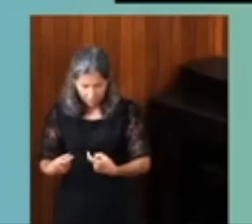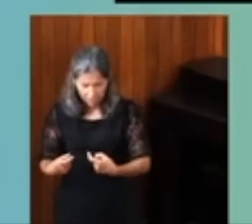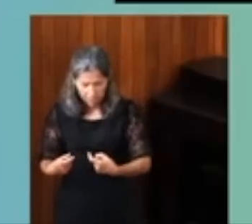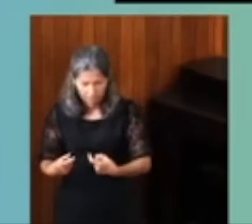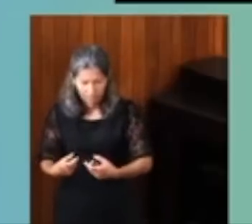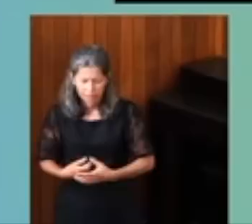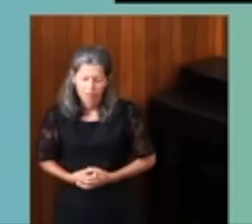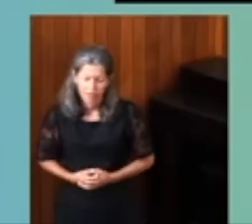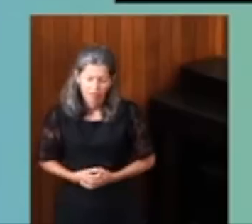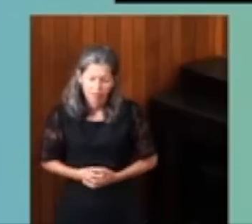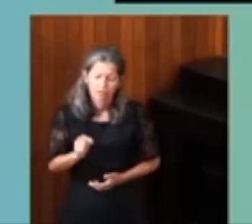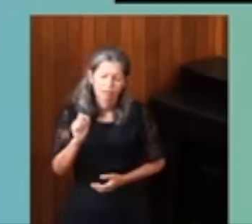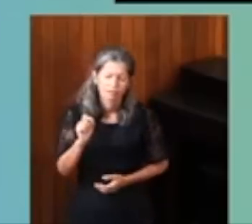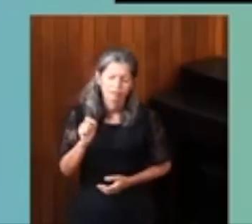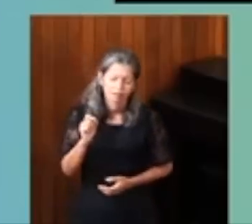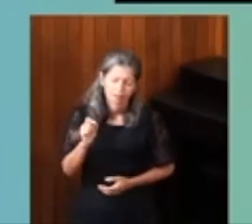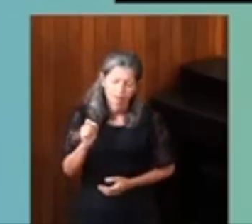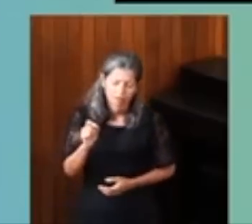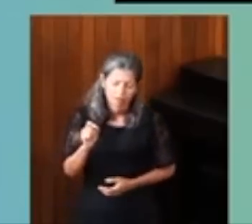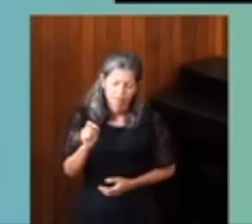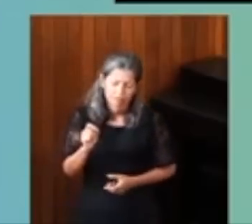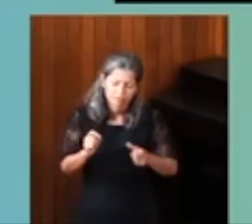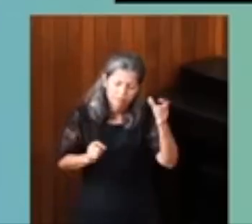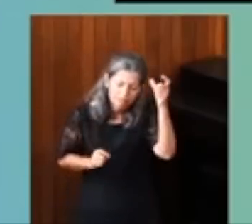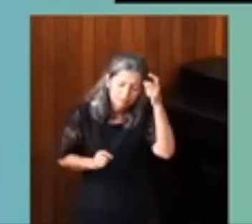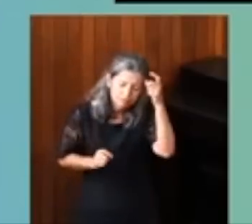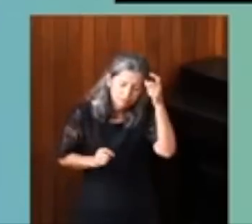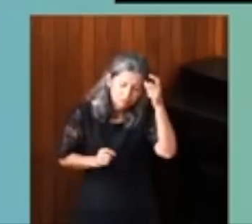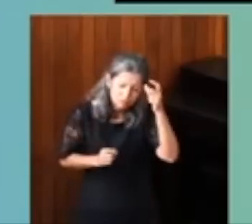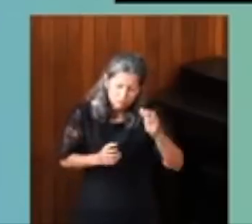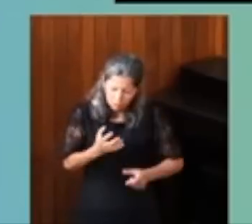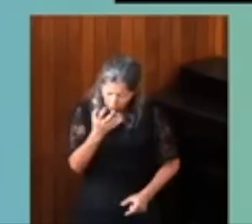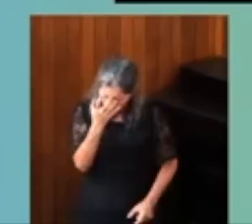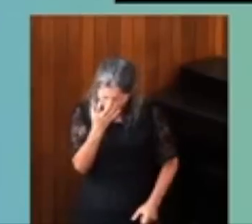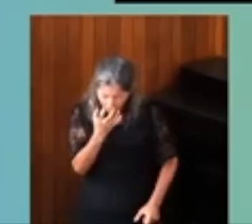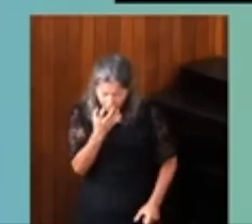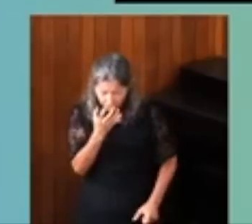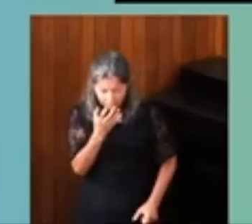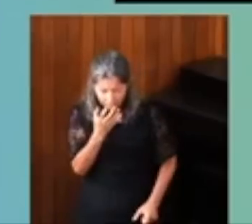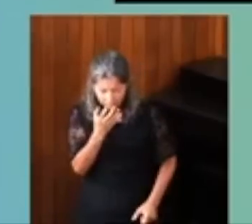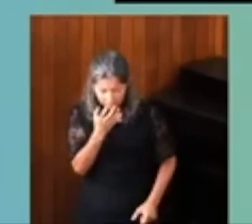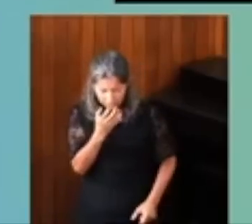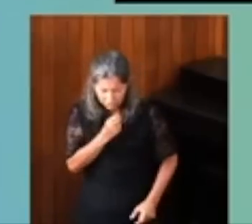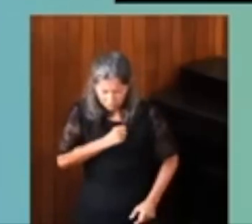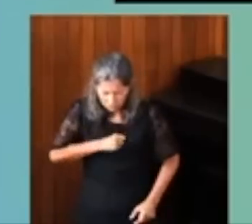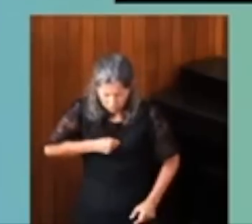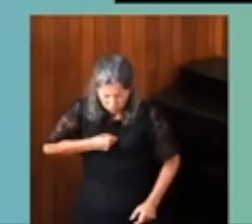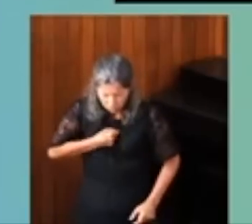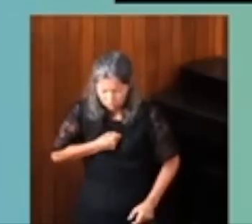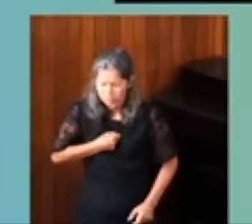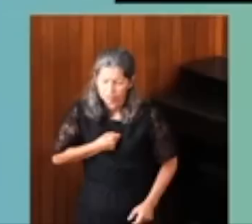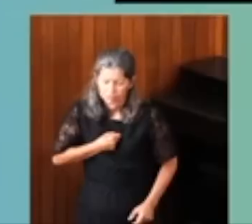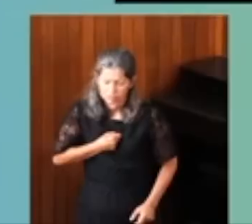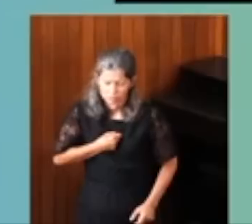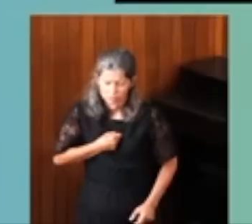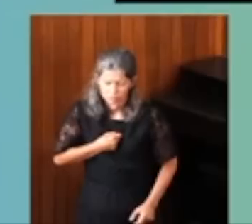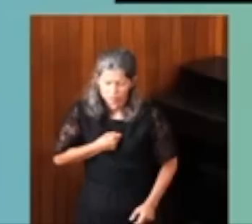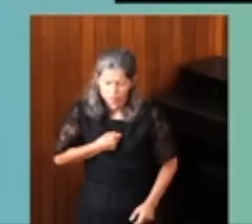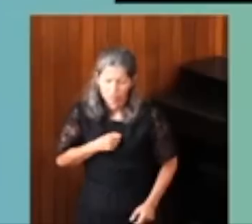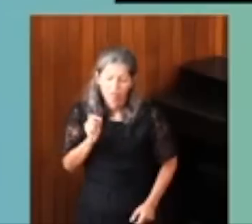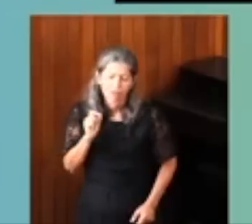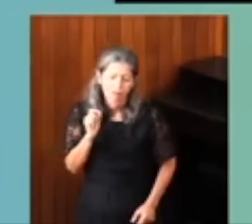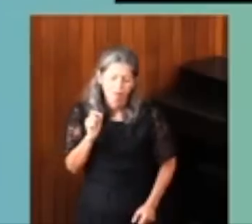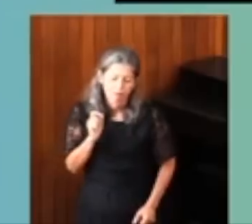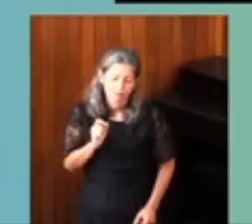diabo tanto odeia? Os que guardam os mandamentos de Deus e têm o testemunho de Jesus, que em Apocalipse 19:10 é o espírito de